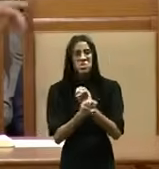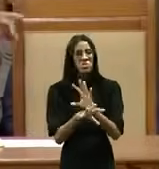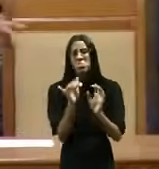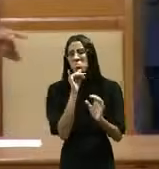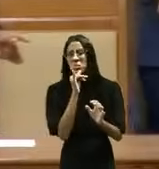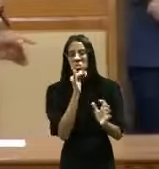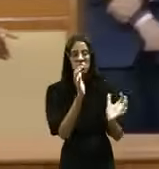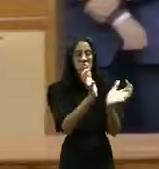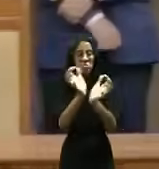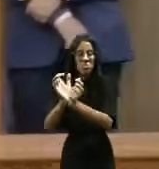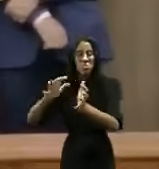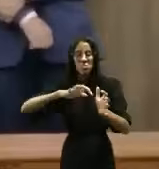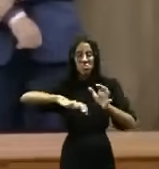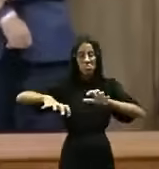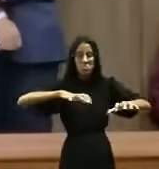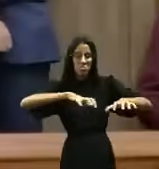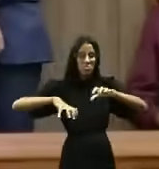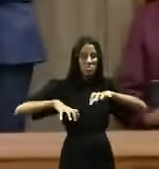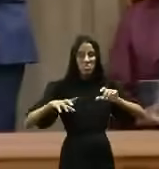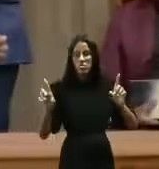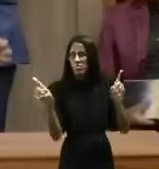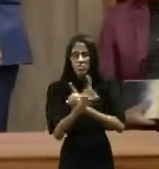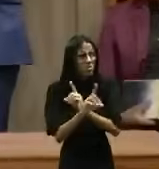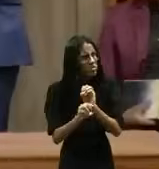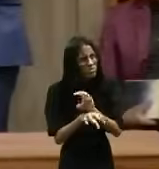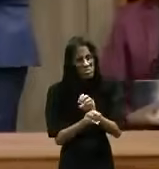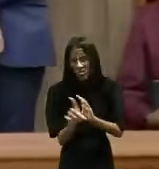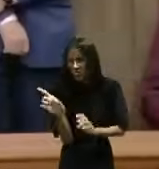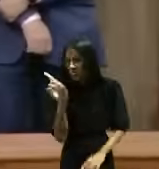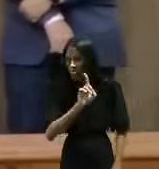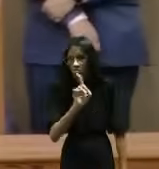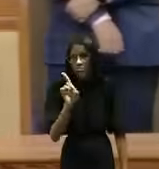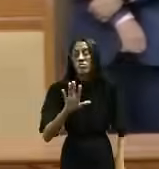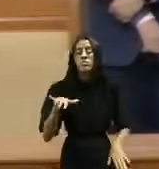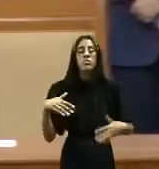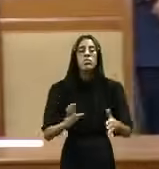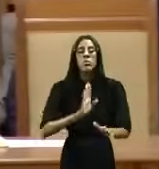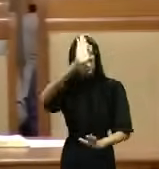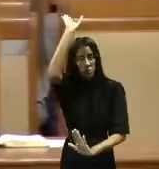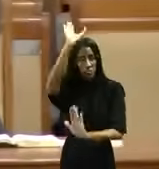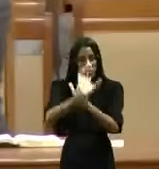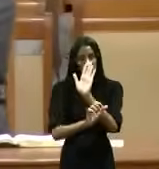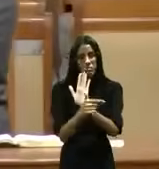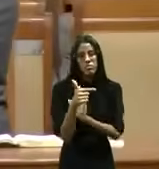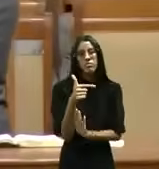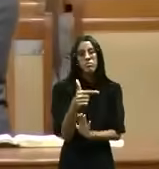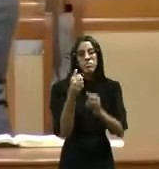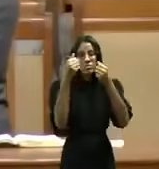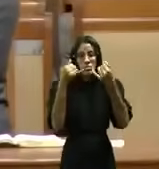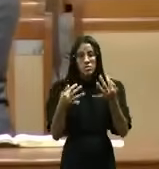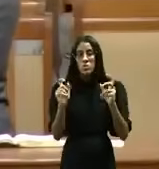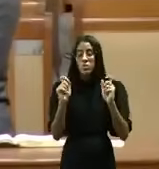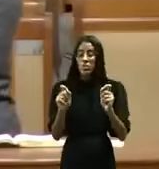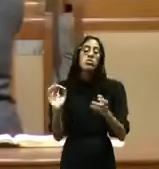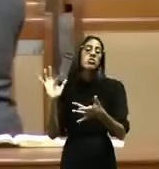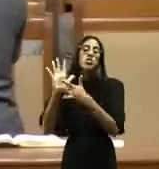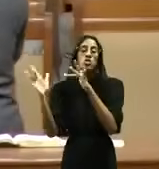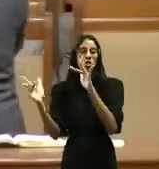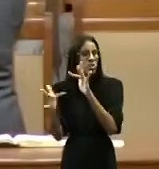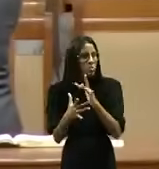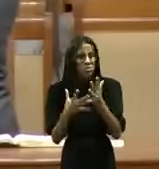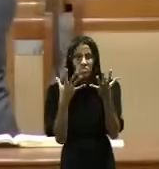Atos 1034 1028 em romanos 2 está escrito que Deus não faz o